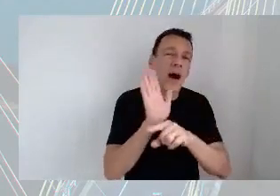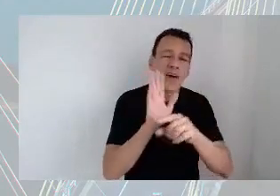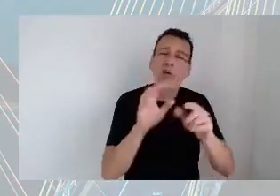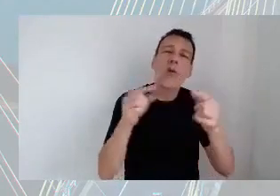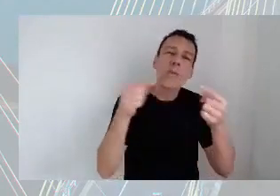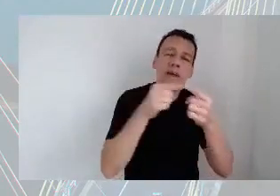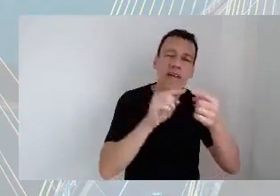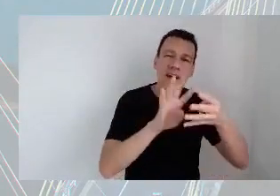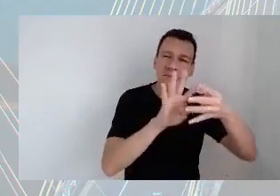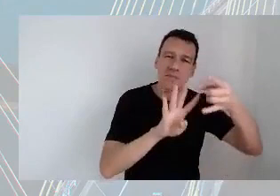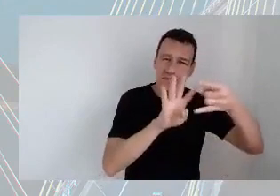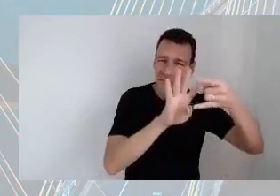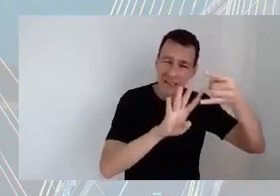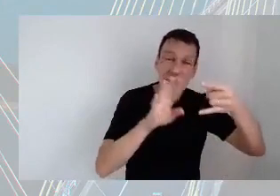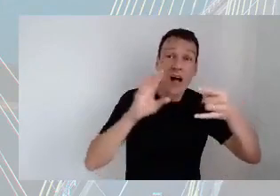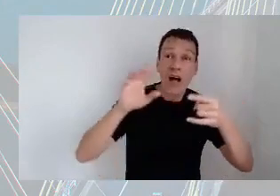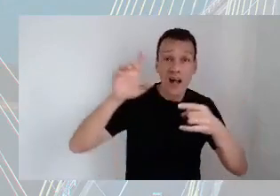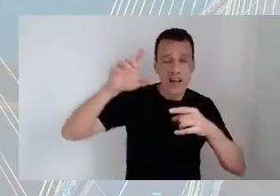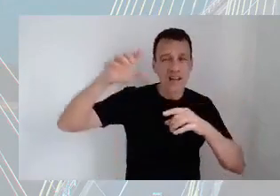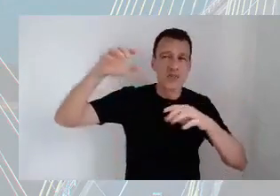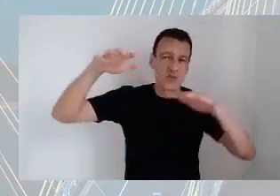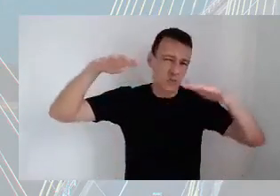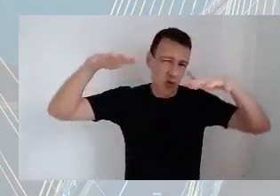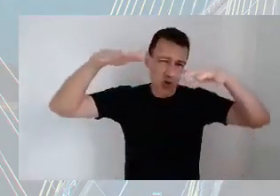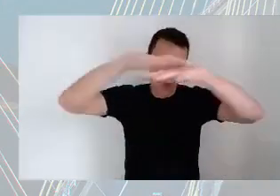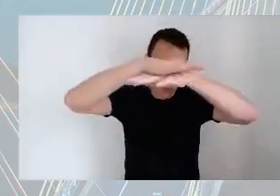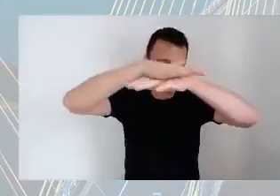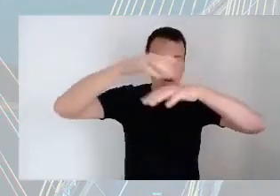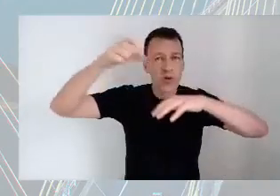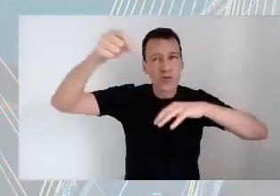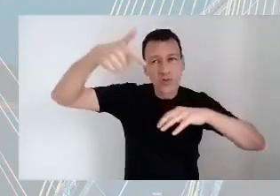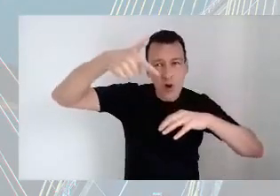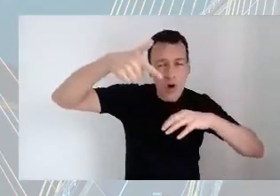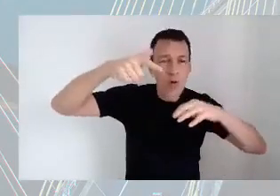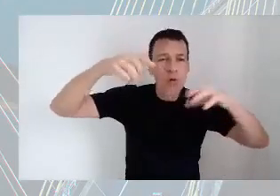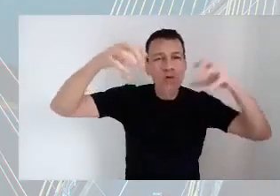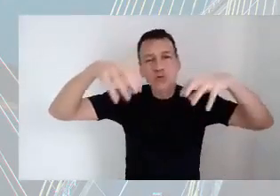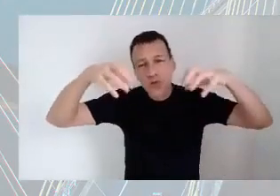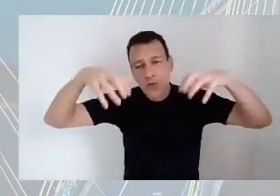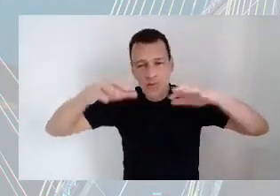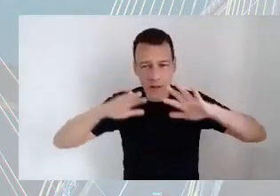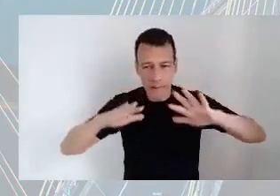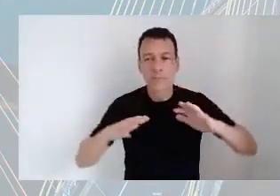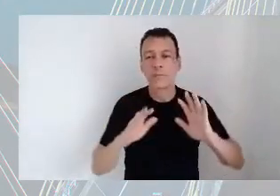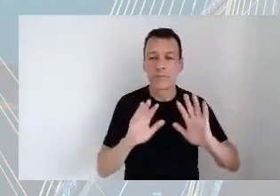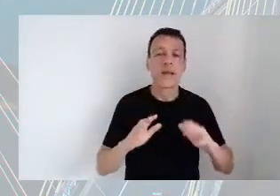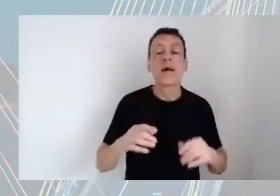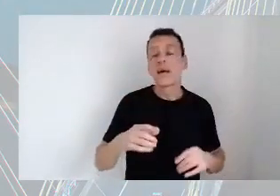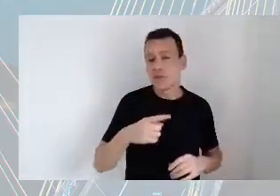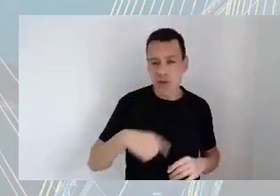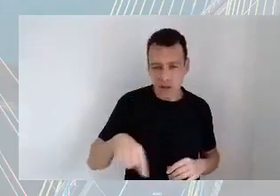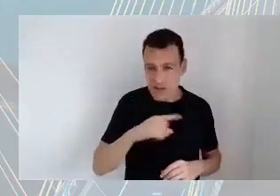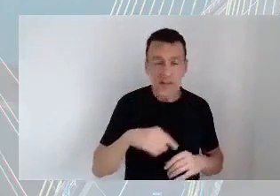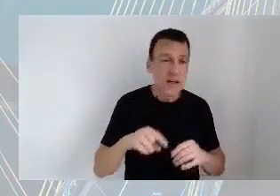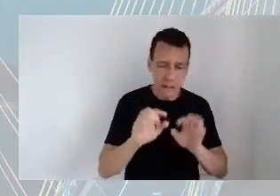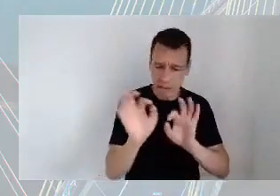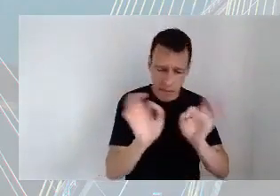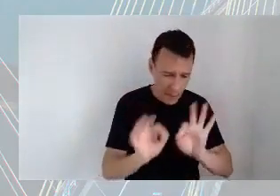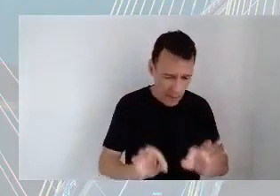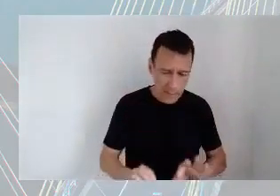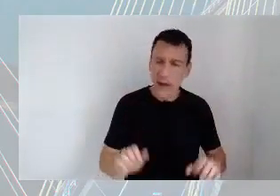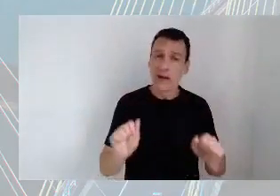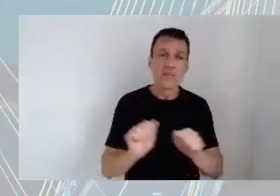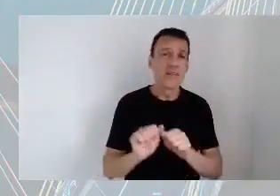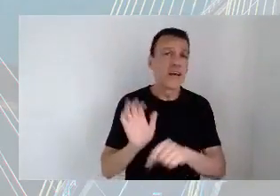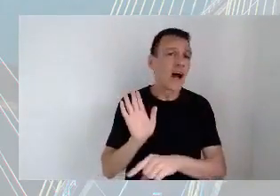convém explorar, né? Mas o mais interessante disso foi uma quick win, foi uma demanda que a gente atendeu em 2 meses, né? Não é